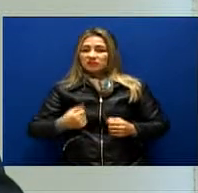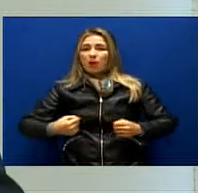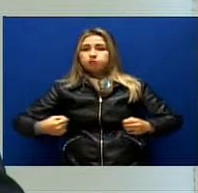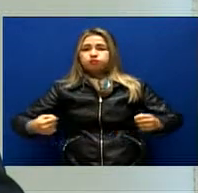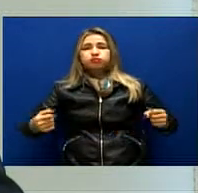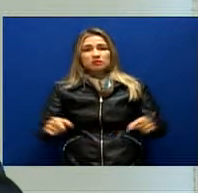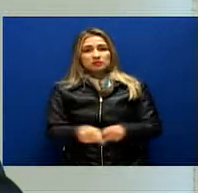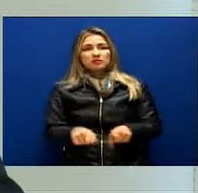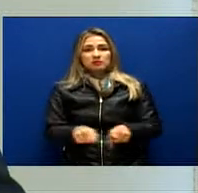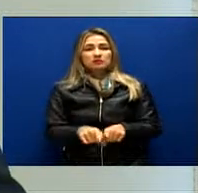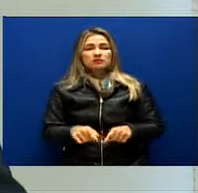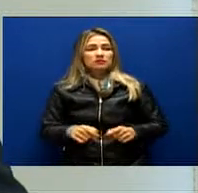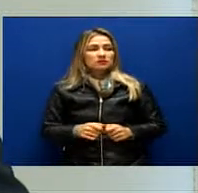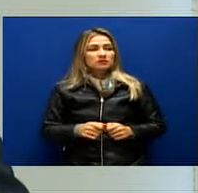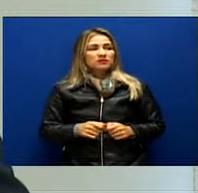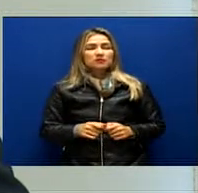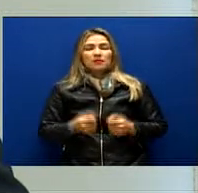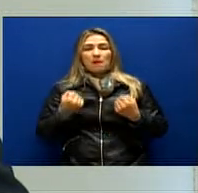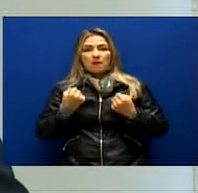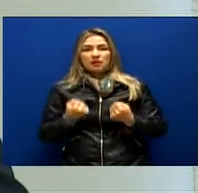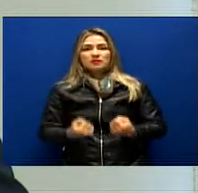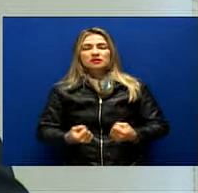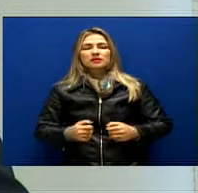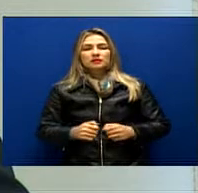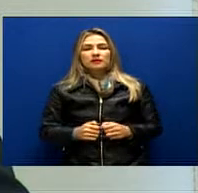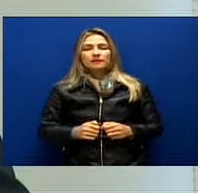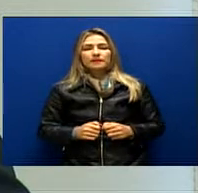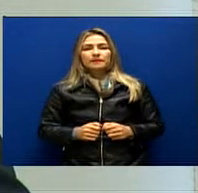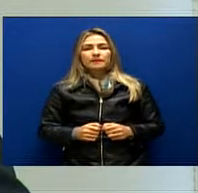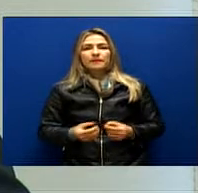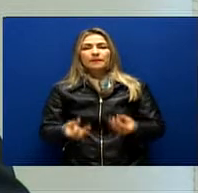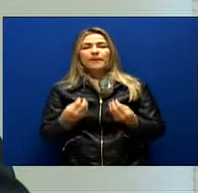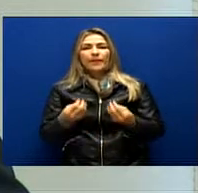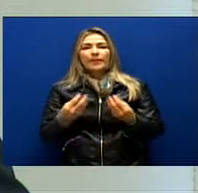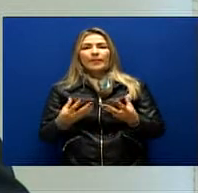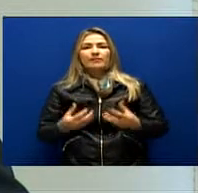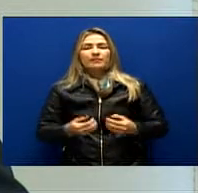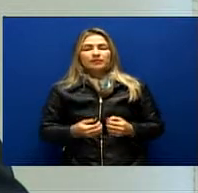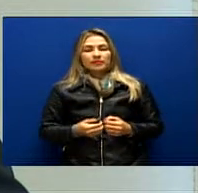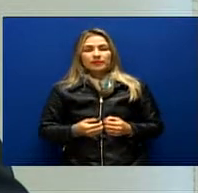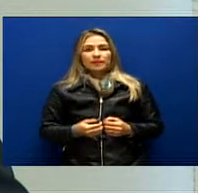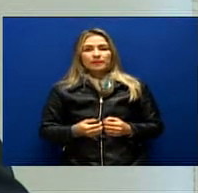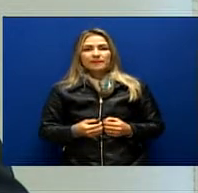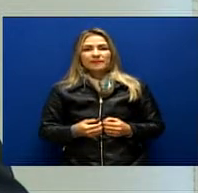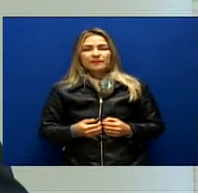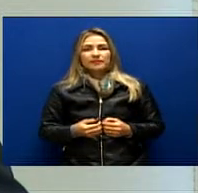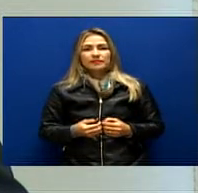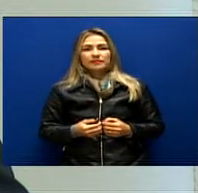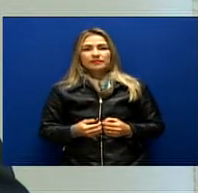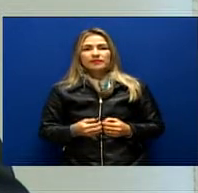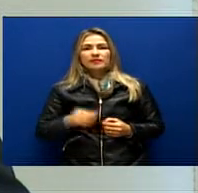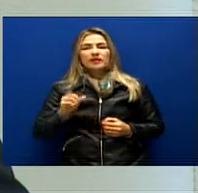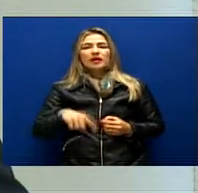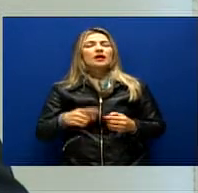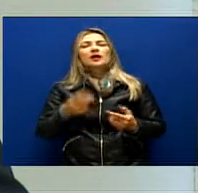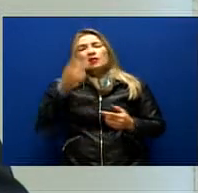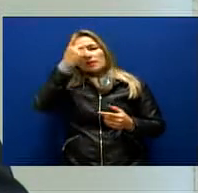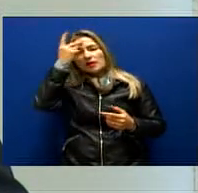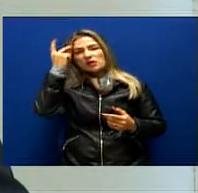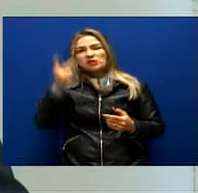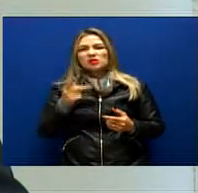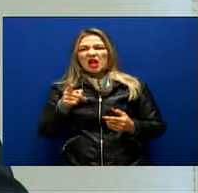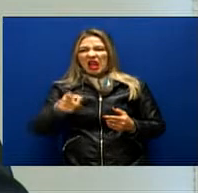eu nunca vi ninguém ser assassinado por ser gordo, vereador. Nunca vi ninguém ser assassinado por ser